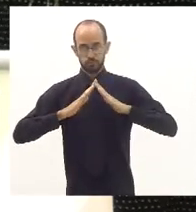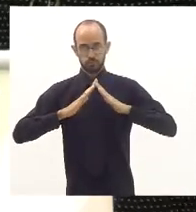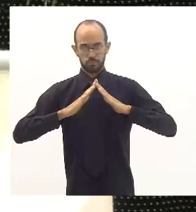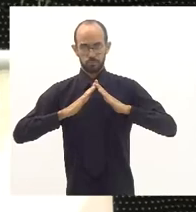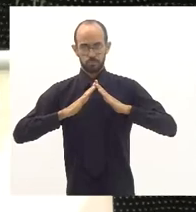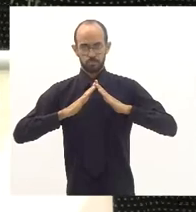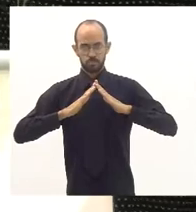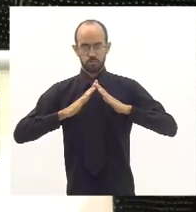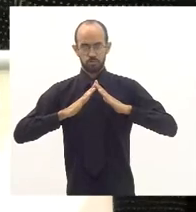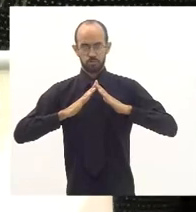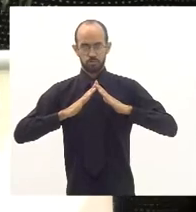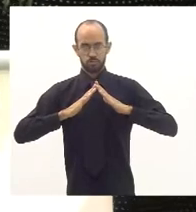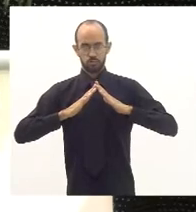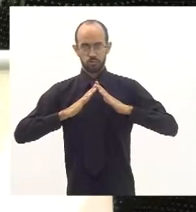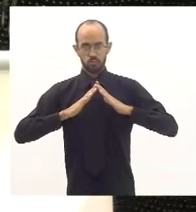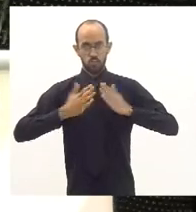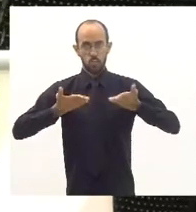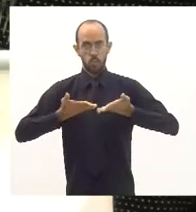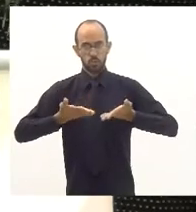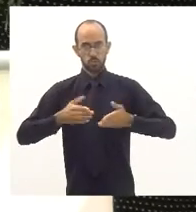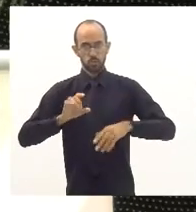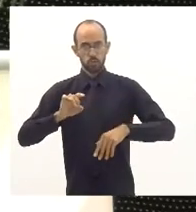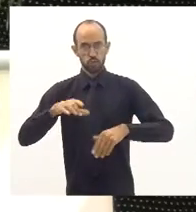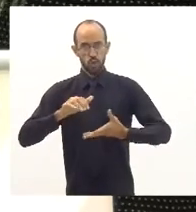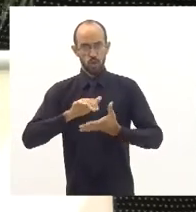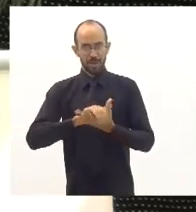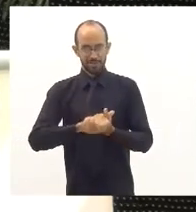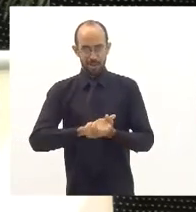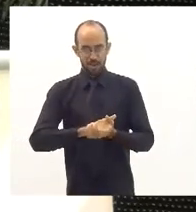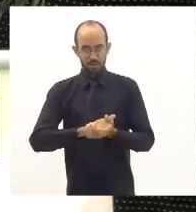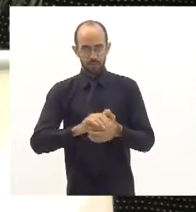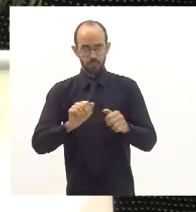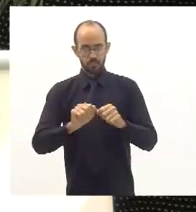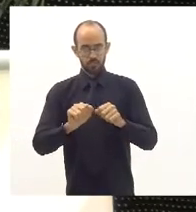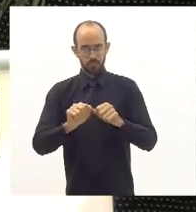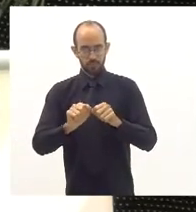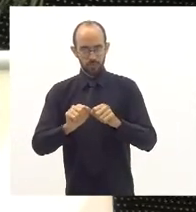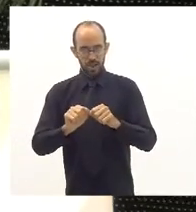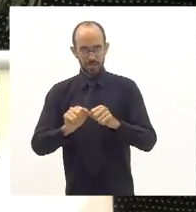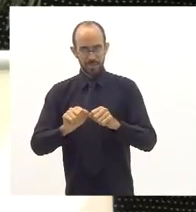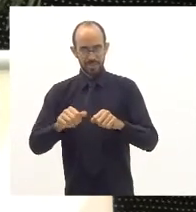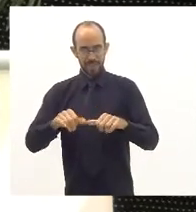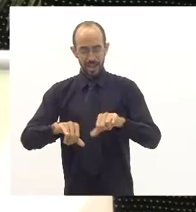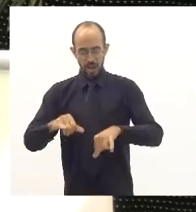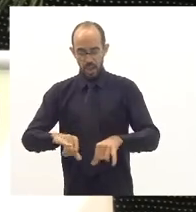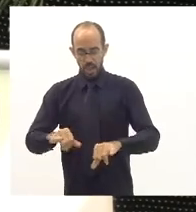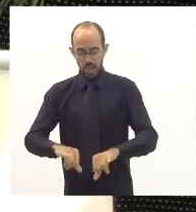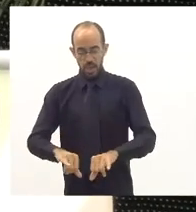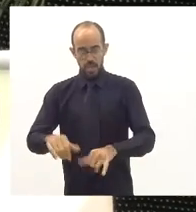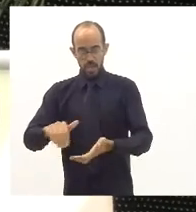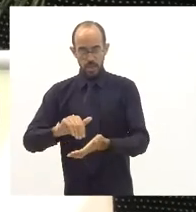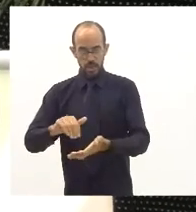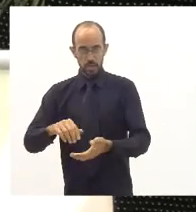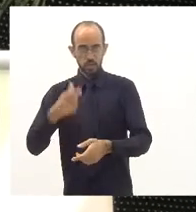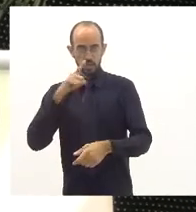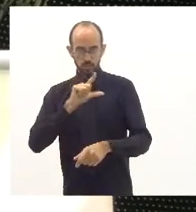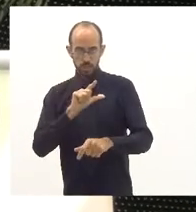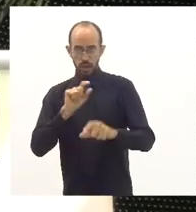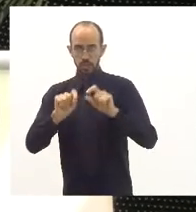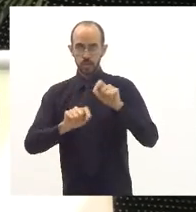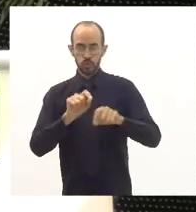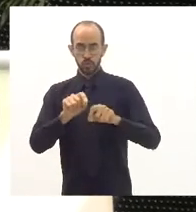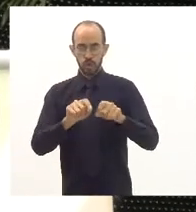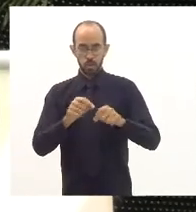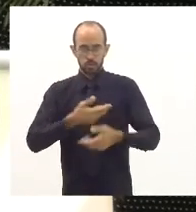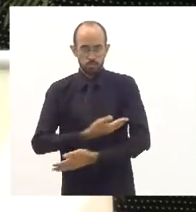dia, apenas as mães lésbicas que fazem a inseminação artificial em clínica conseguem, assim que seu bebê